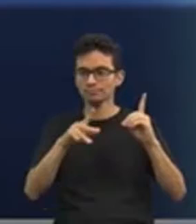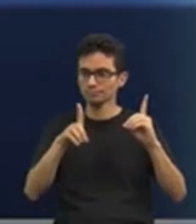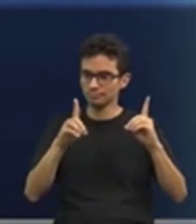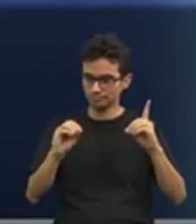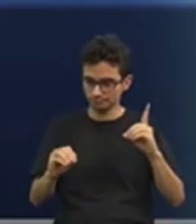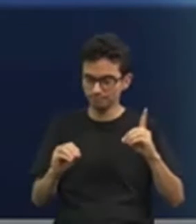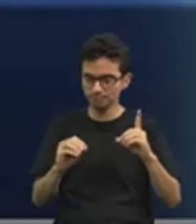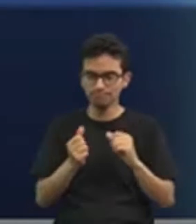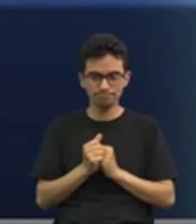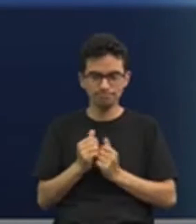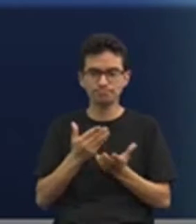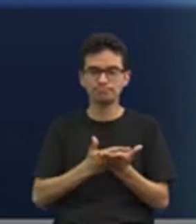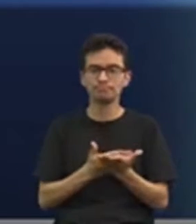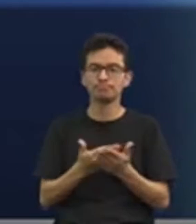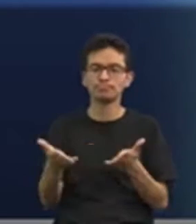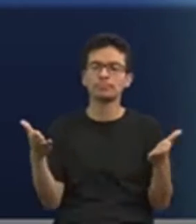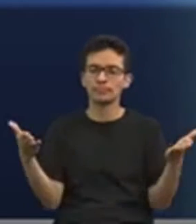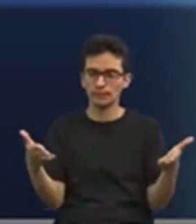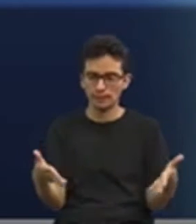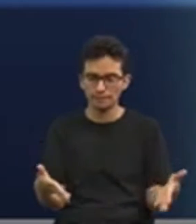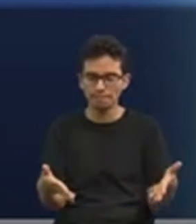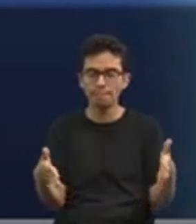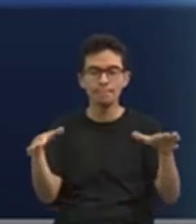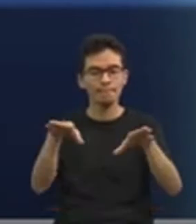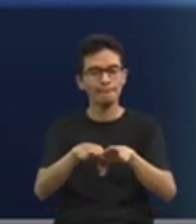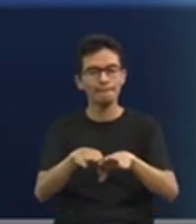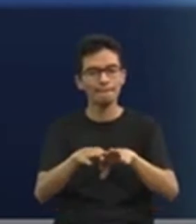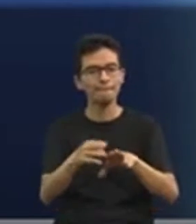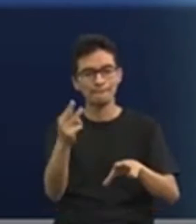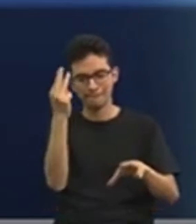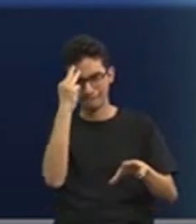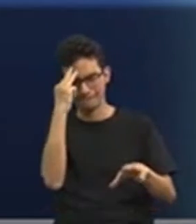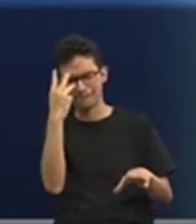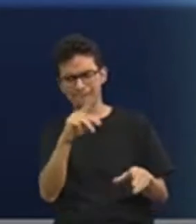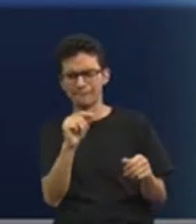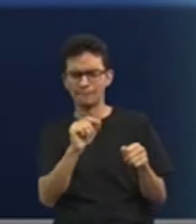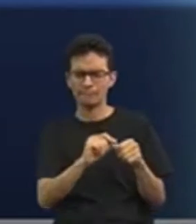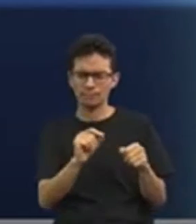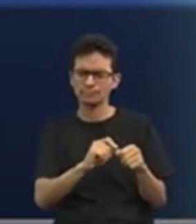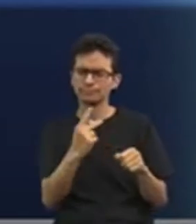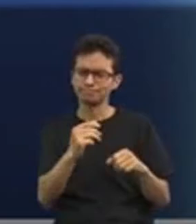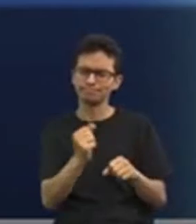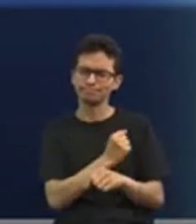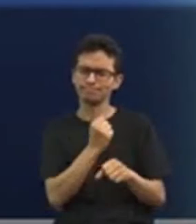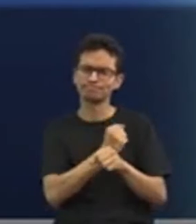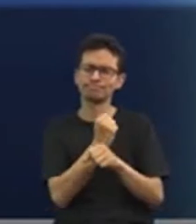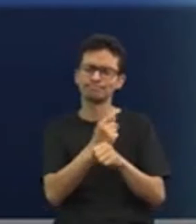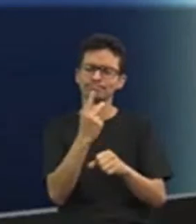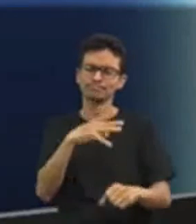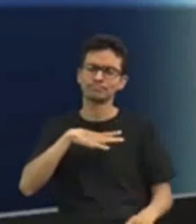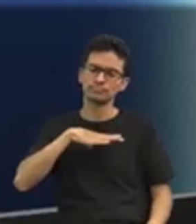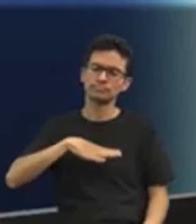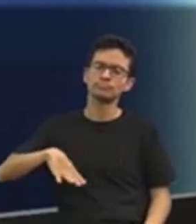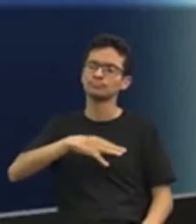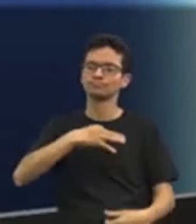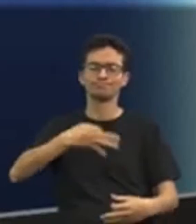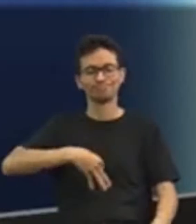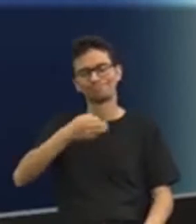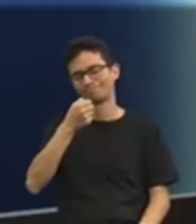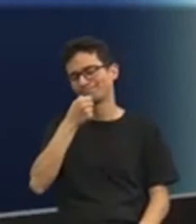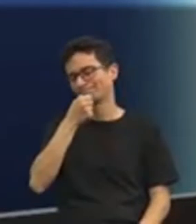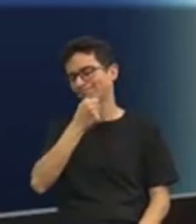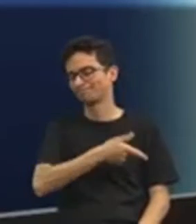a inauguração do cemitério da oportunidade a que se reverencia a memória do benfeitor da cidade de uma maneira extremamente